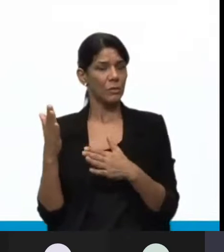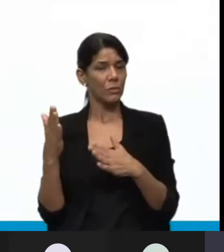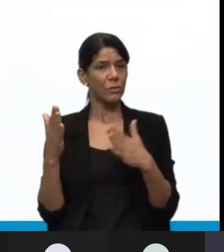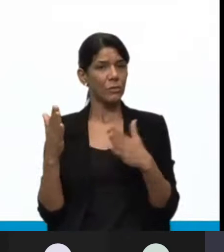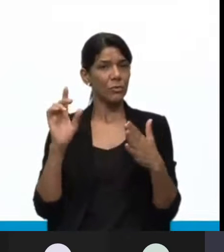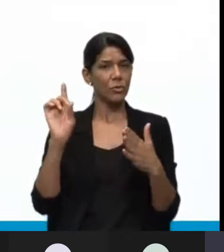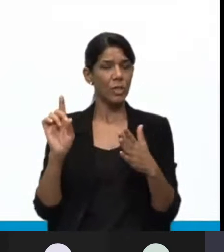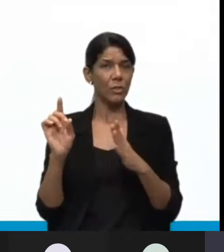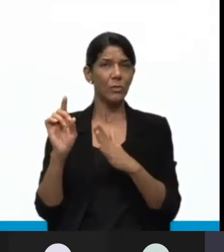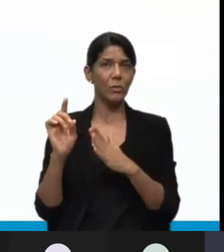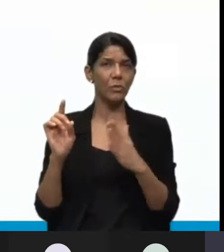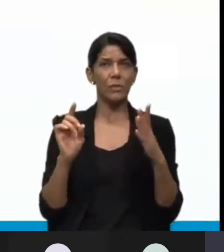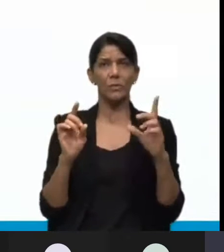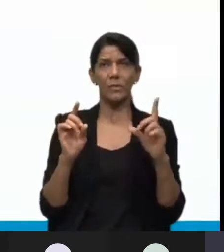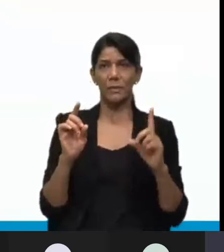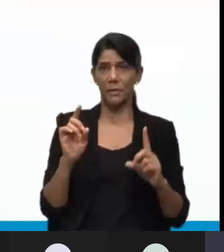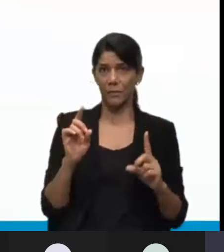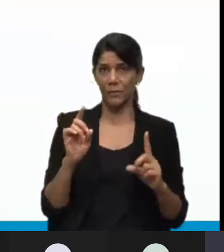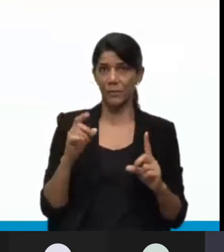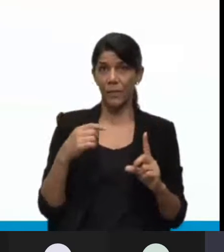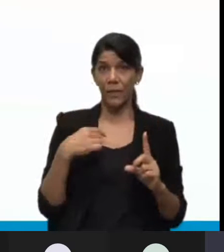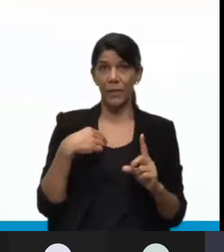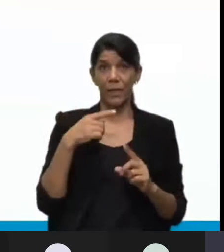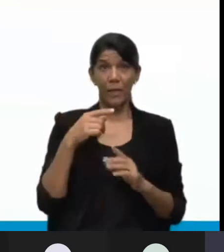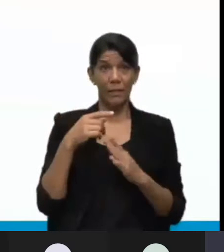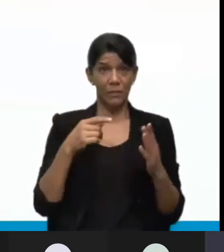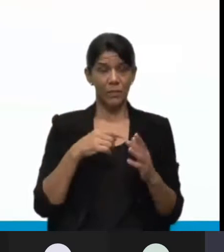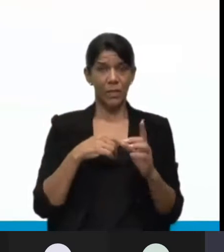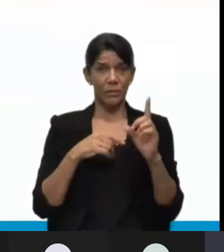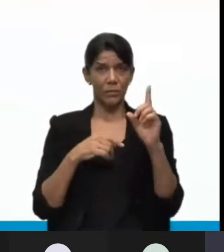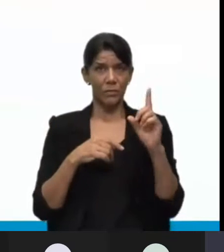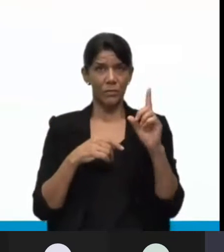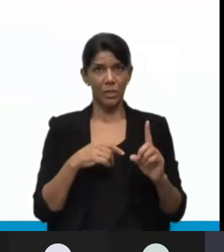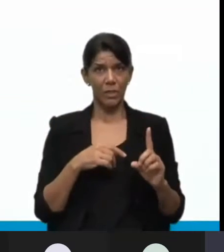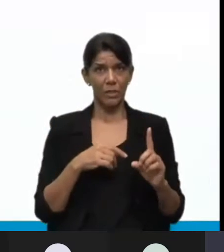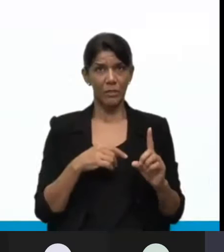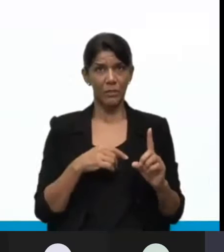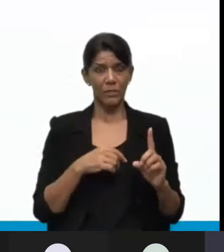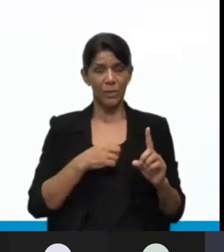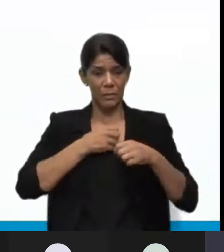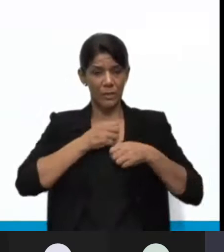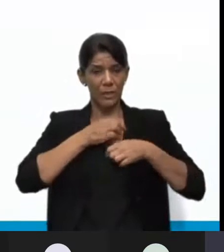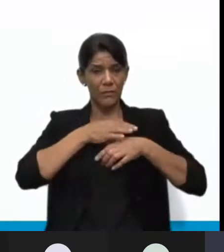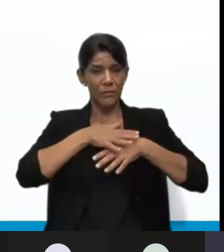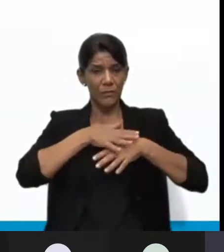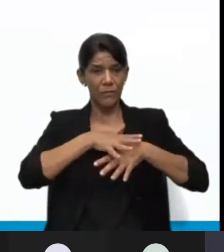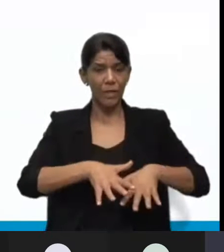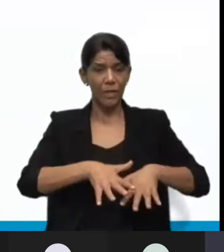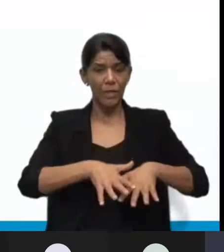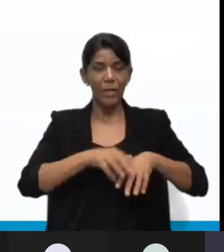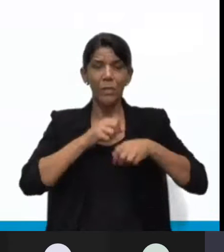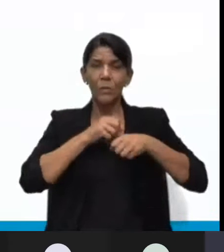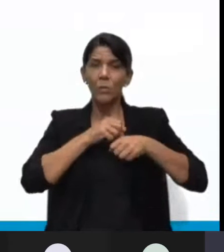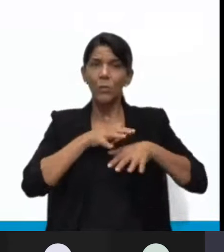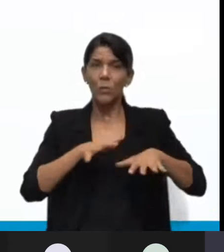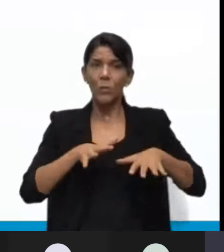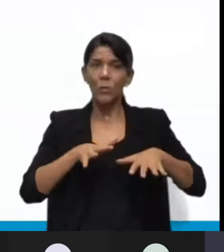direita, e a artéria coronária esquerda. Essa direita aqui, que é esta daqui, ela vai se dividir em